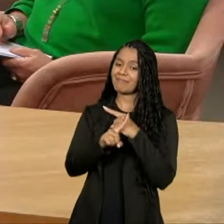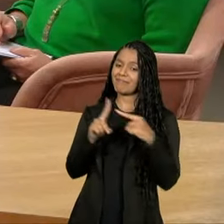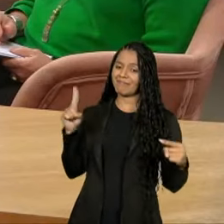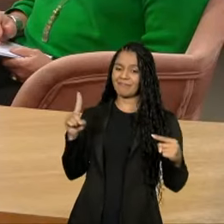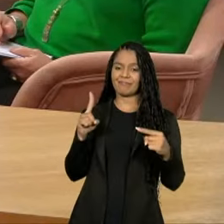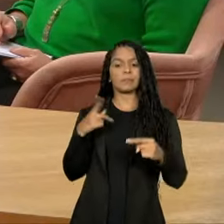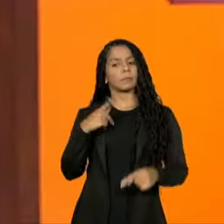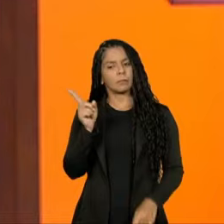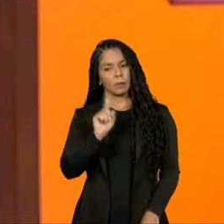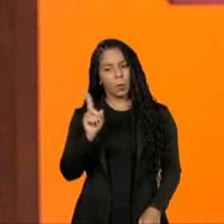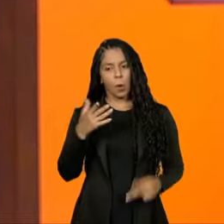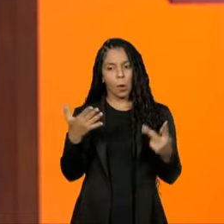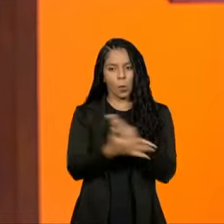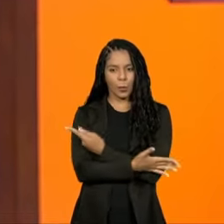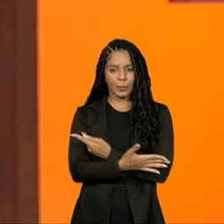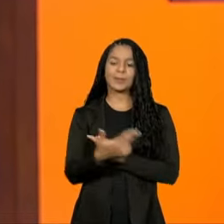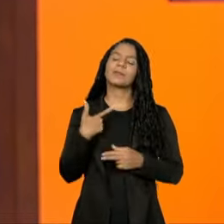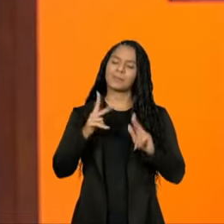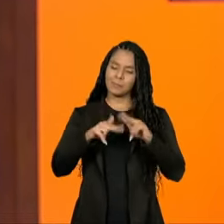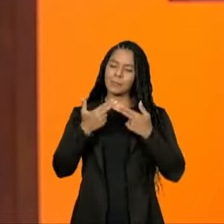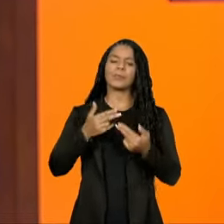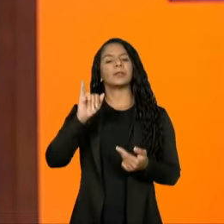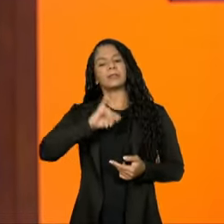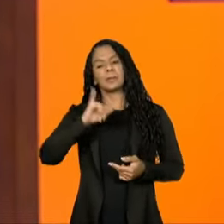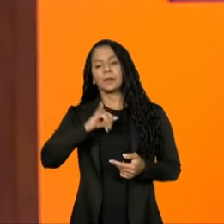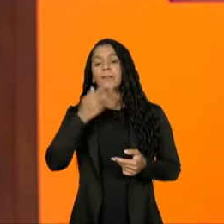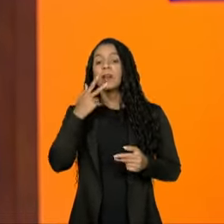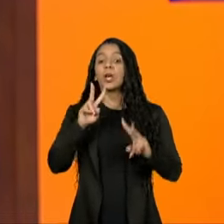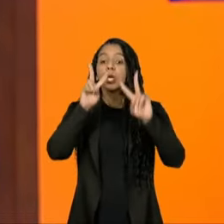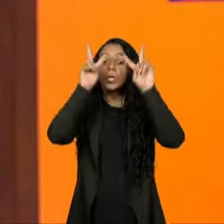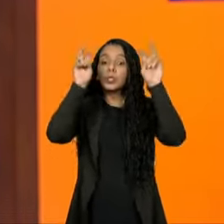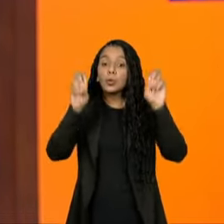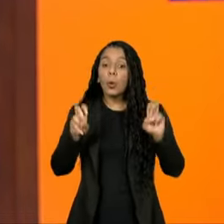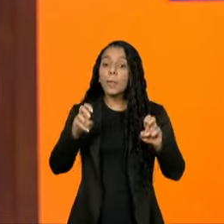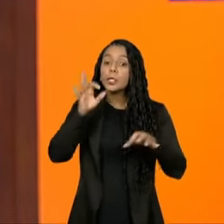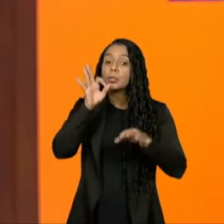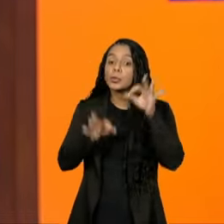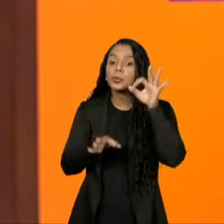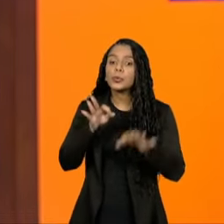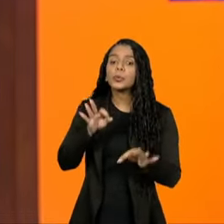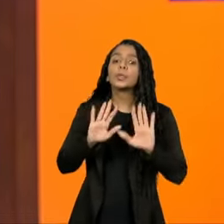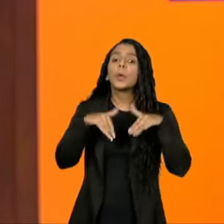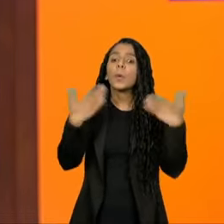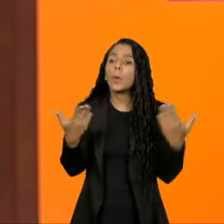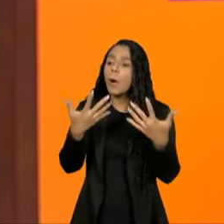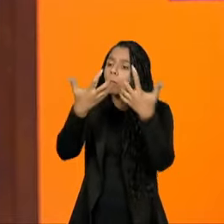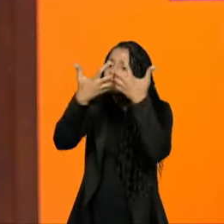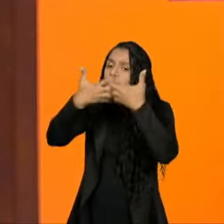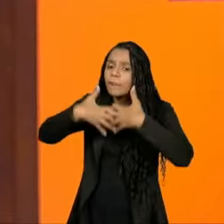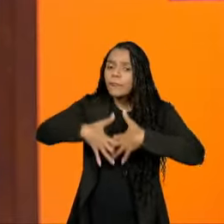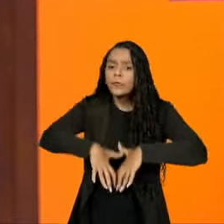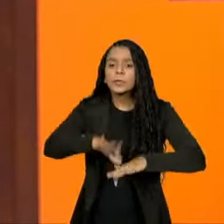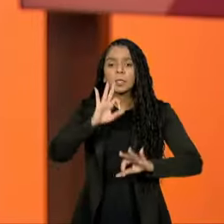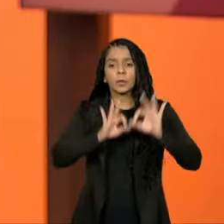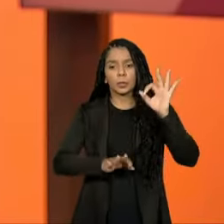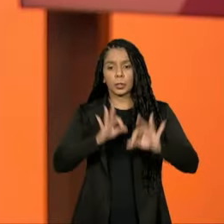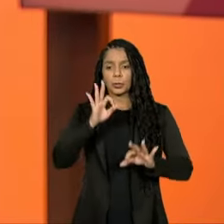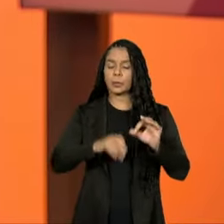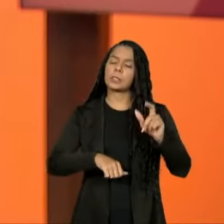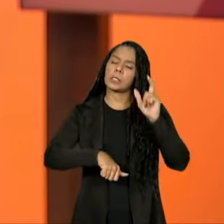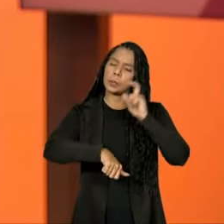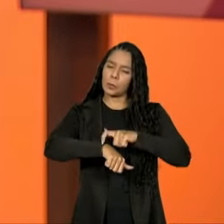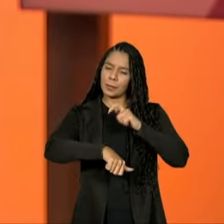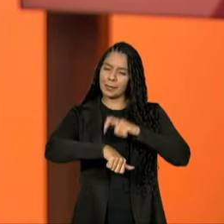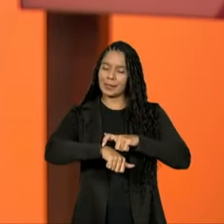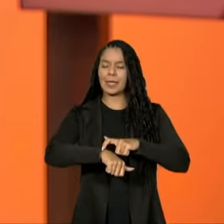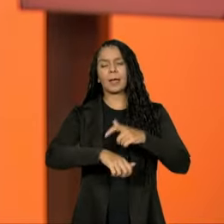virá. Uhum. E por isso é que é importante a gente falar sobre justiça, entender qual é a função da justiça nesse contexto. E o tempo, né? Claro.